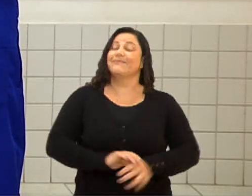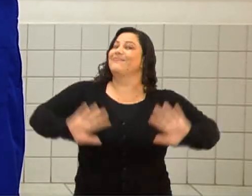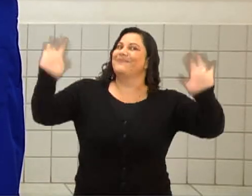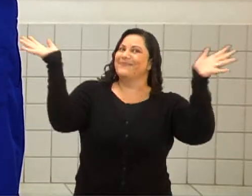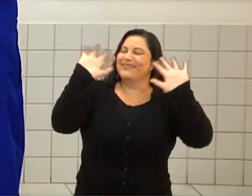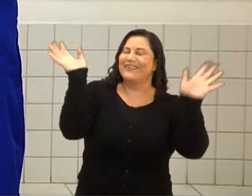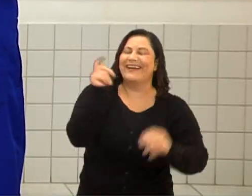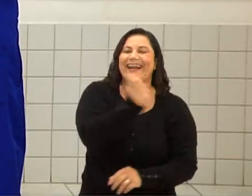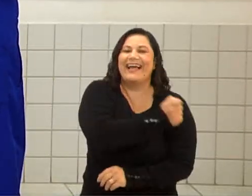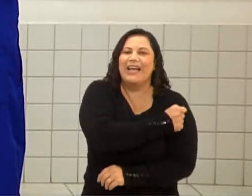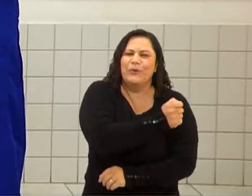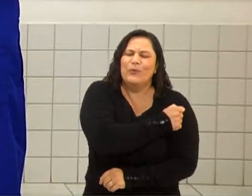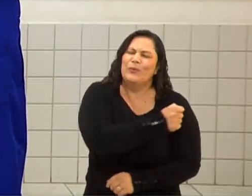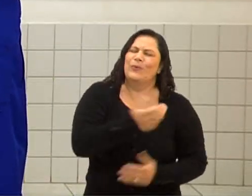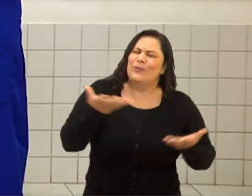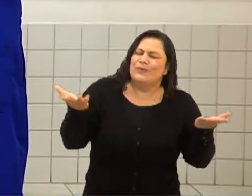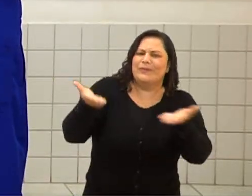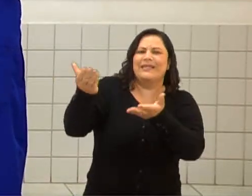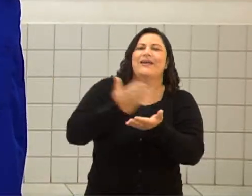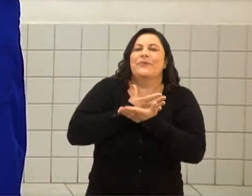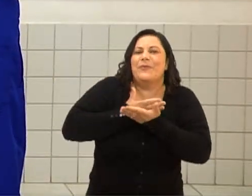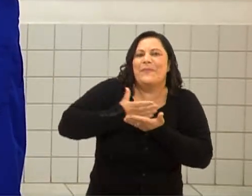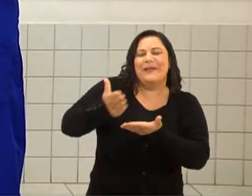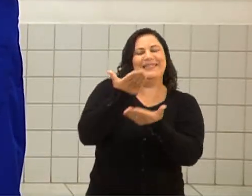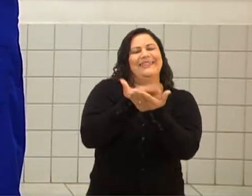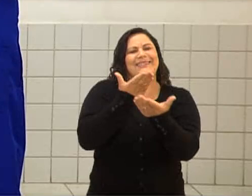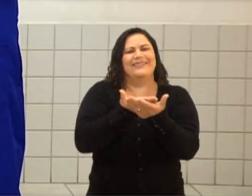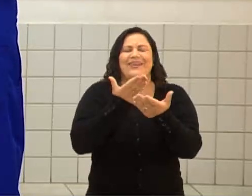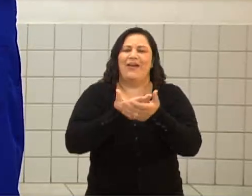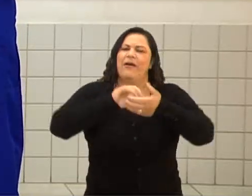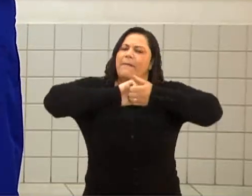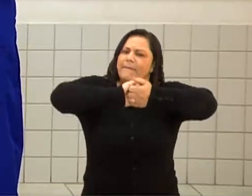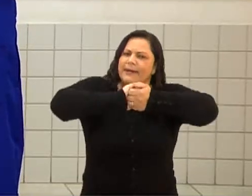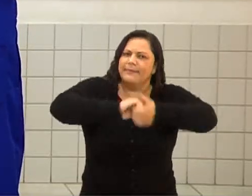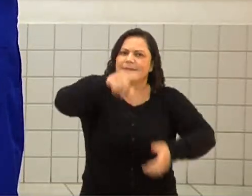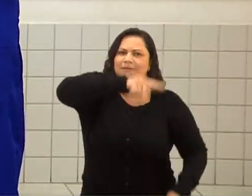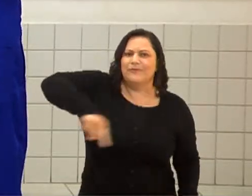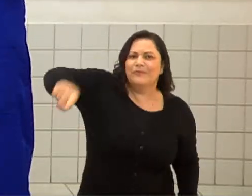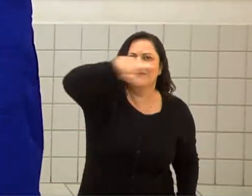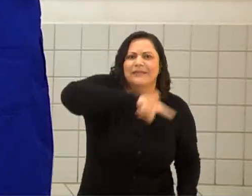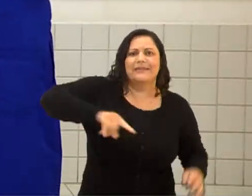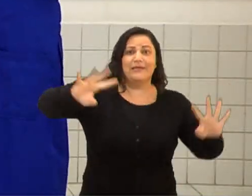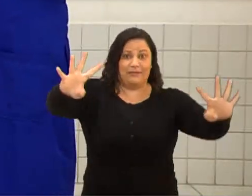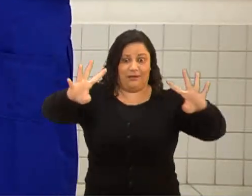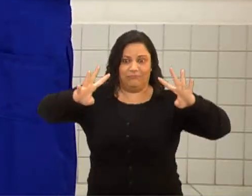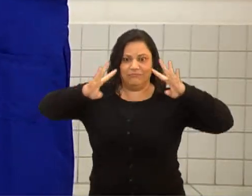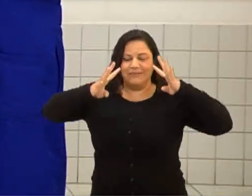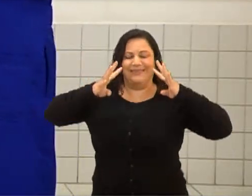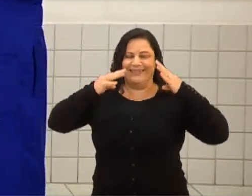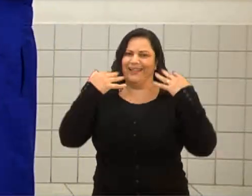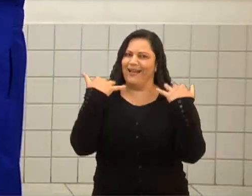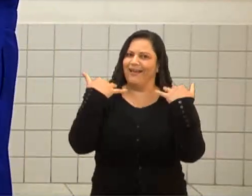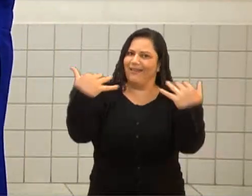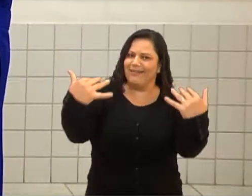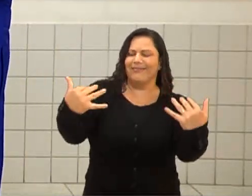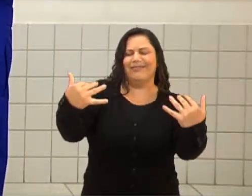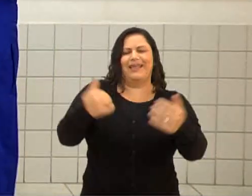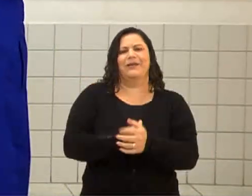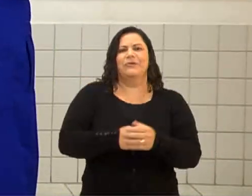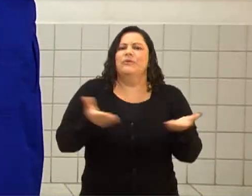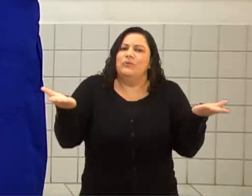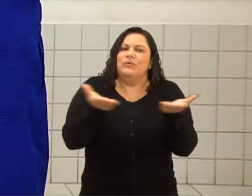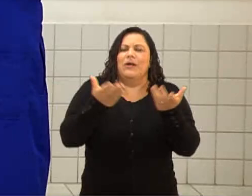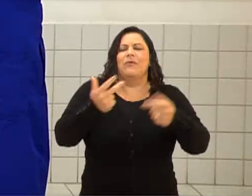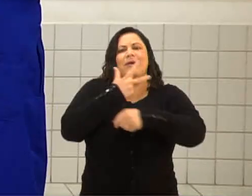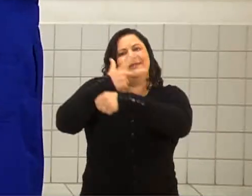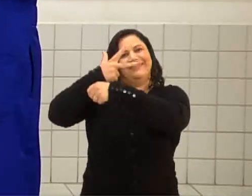Olá, alunos! Eu gostaria de começar essa aula parabenizando a todos vocês por estarem aí atentos, prestando atenção nessa videoaula que organizamos